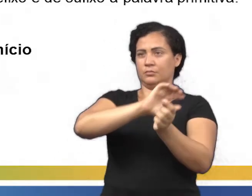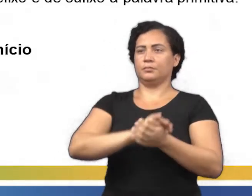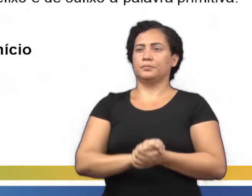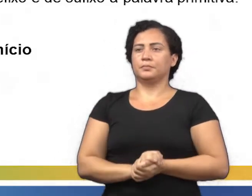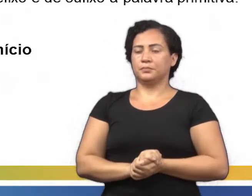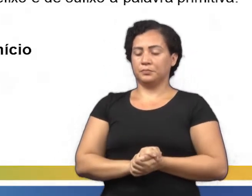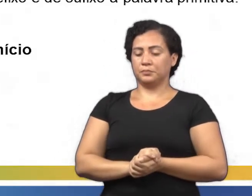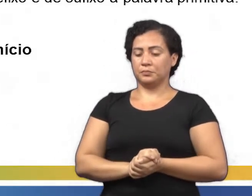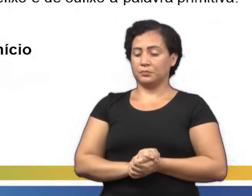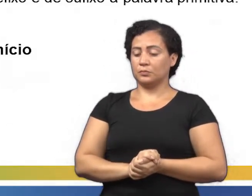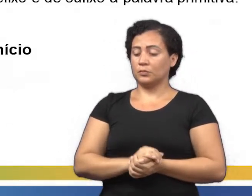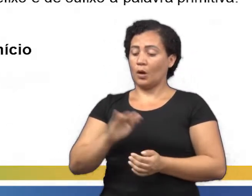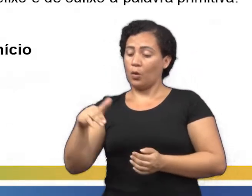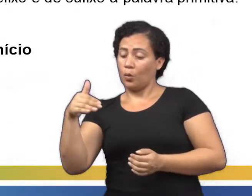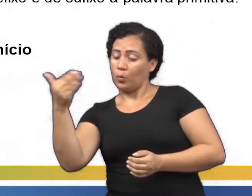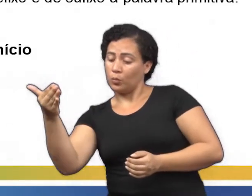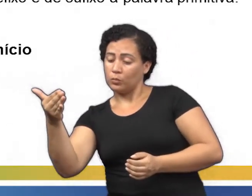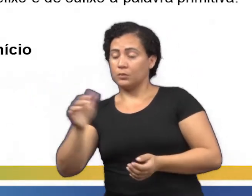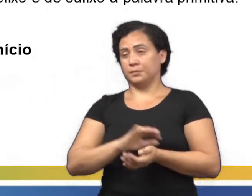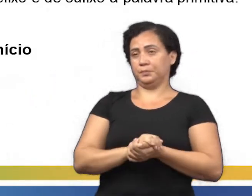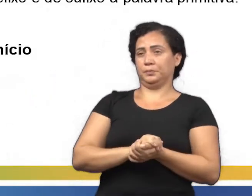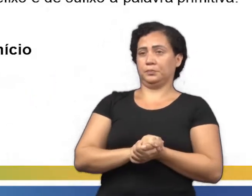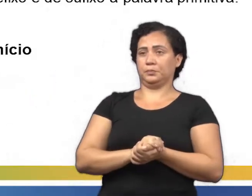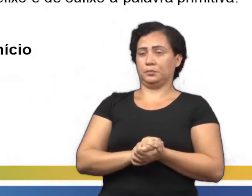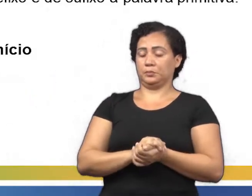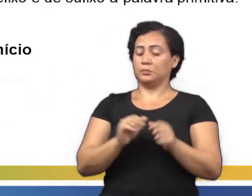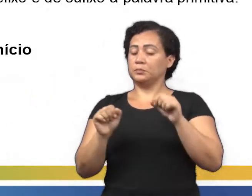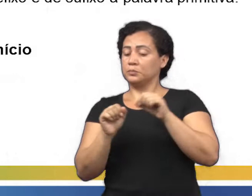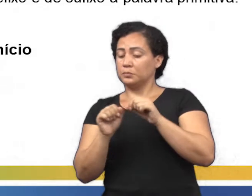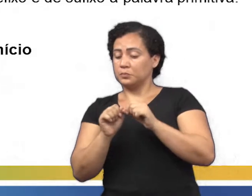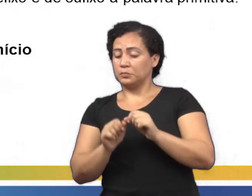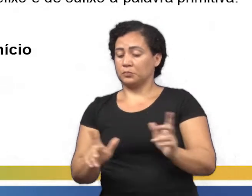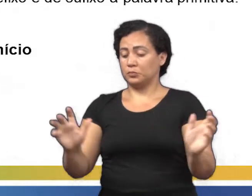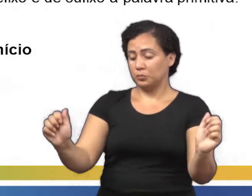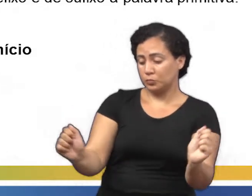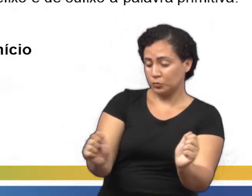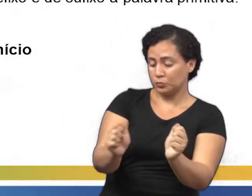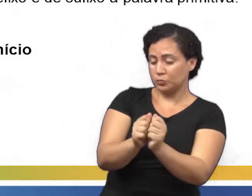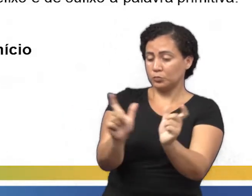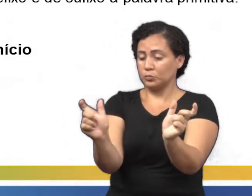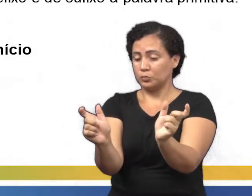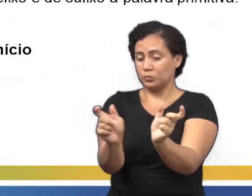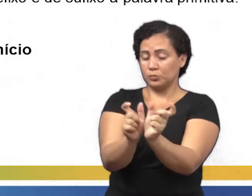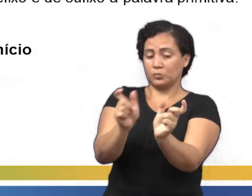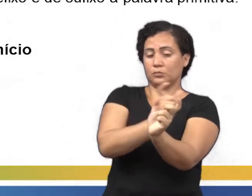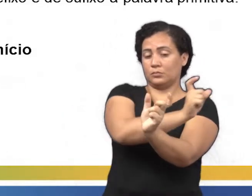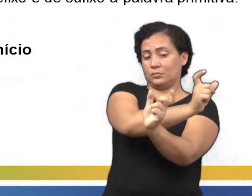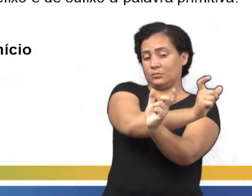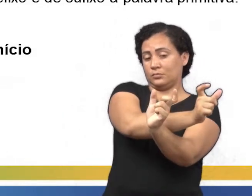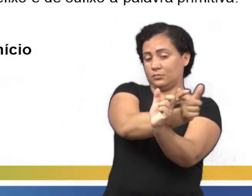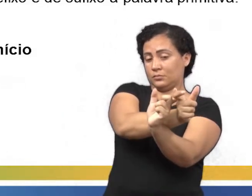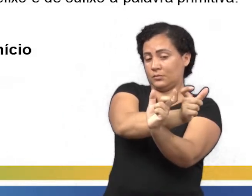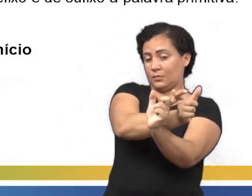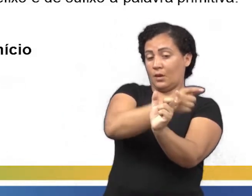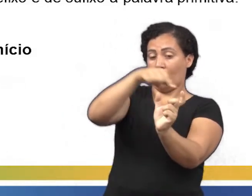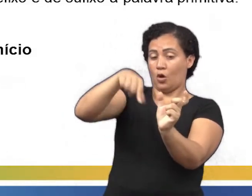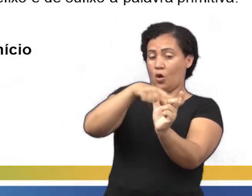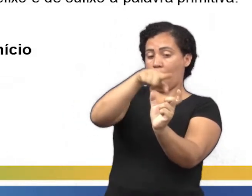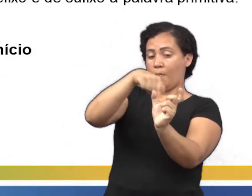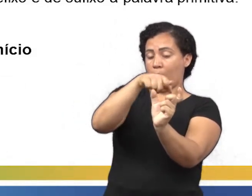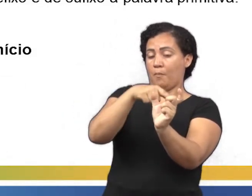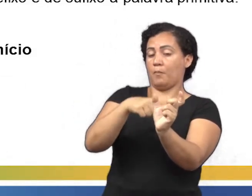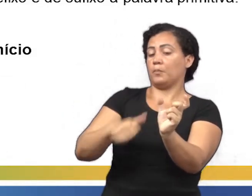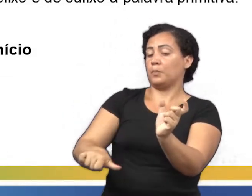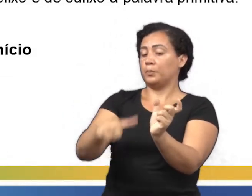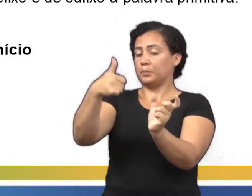sufixal. Quando ele acontece? Faz-se uma anexação de sufixo à palavra primitiva.